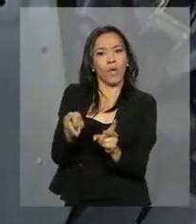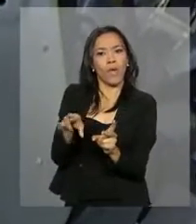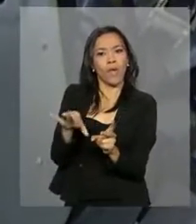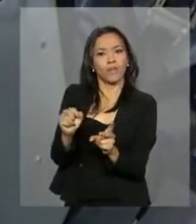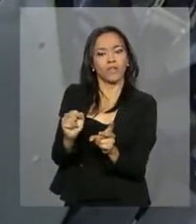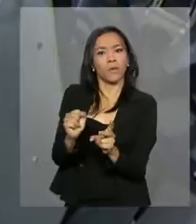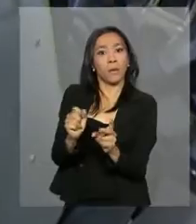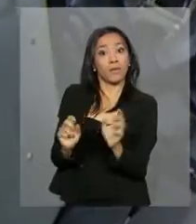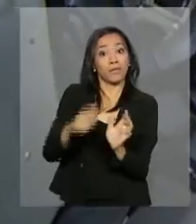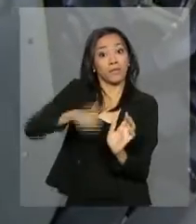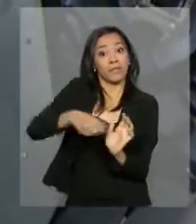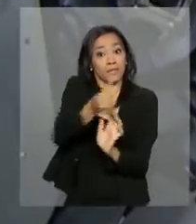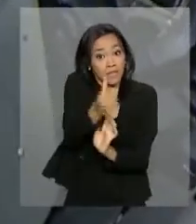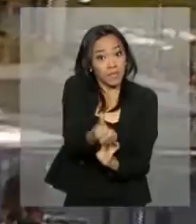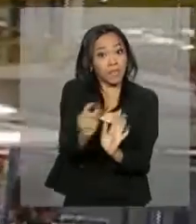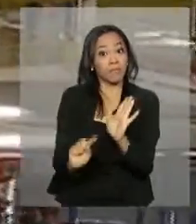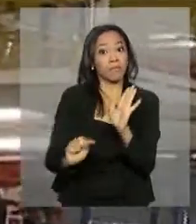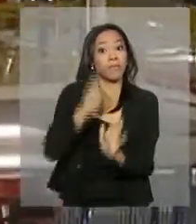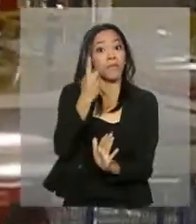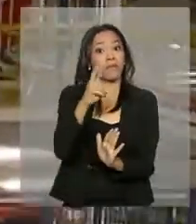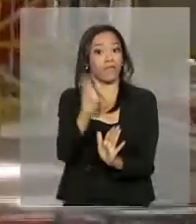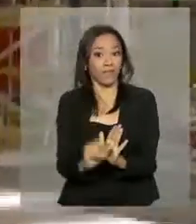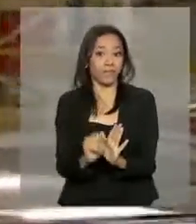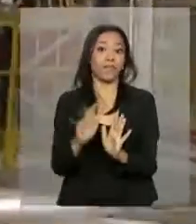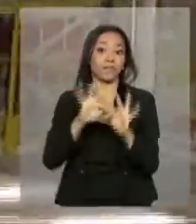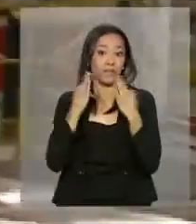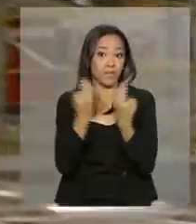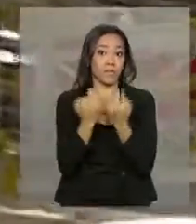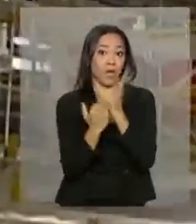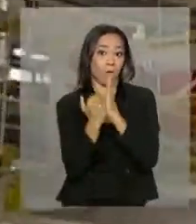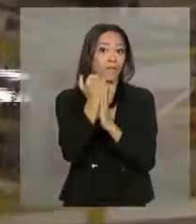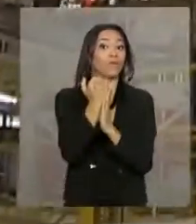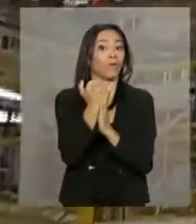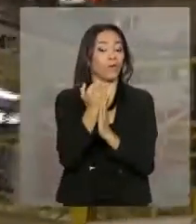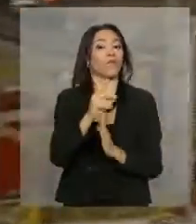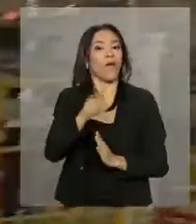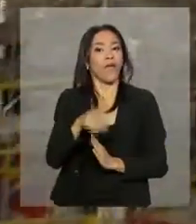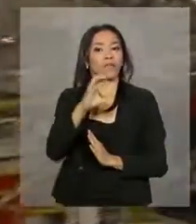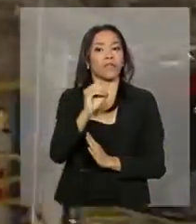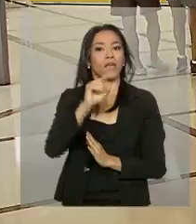em 6 meses a intenção de consumo das famílias aumentou. A alta foi de